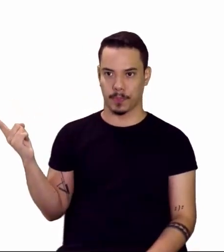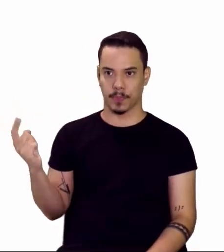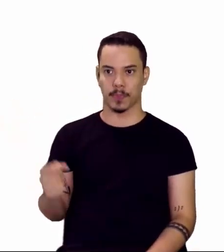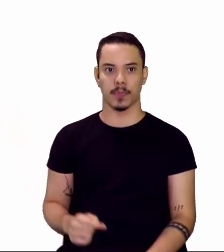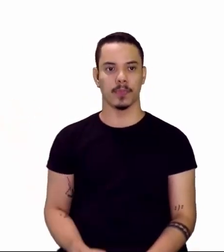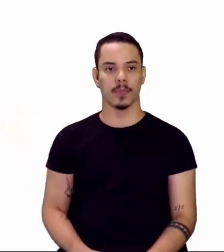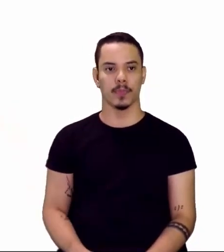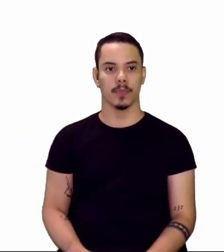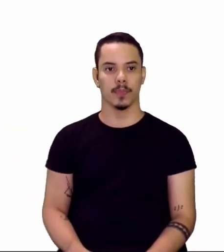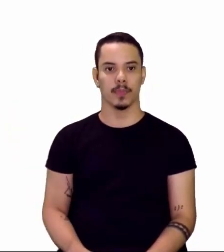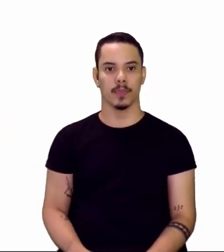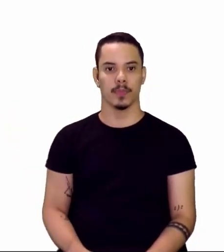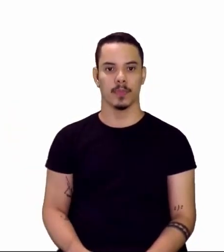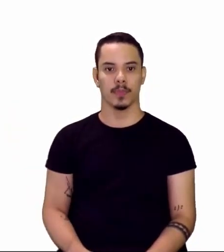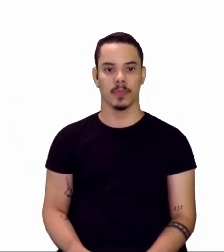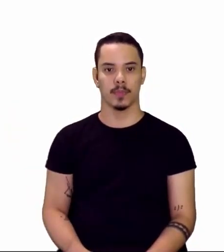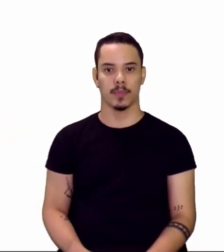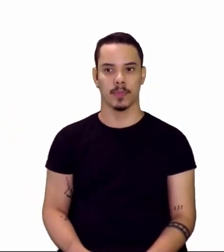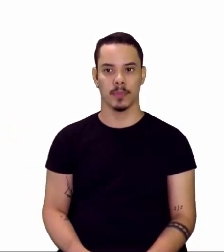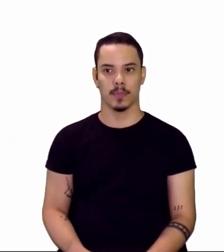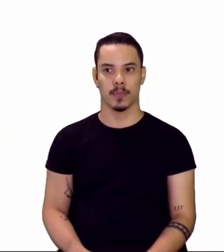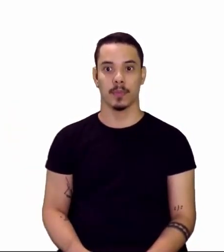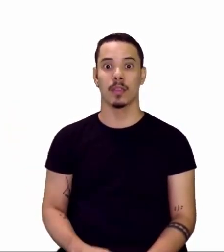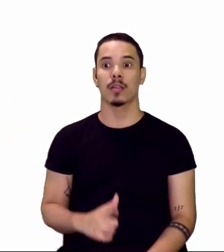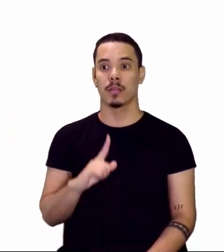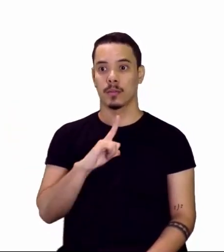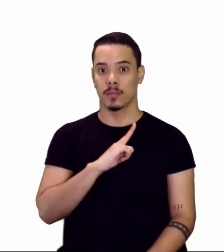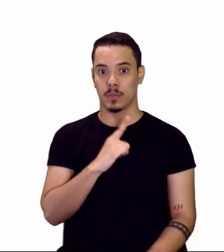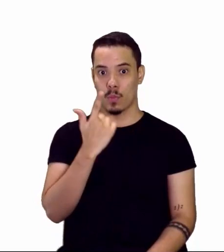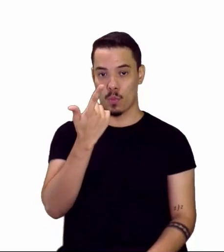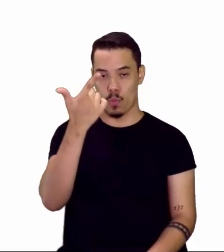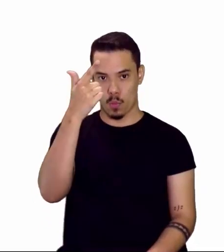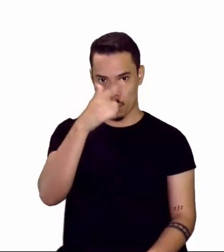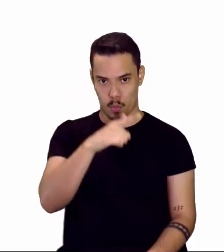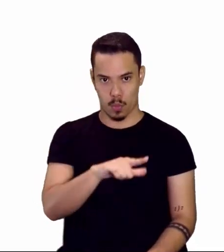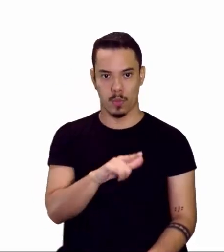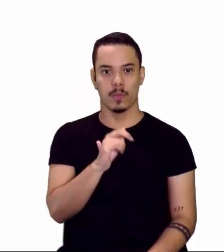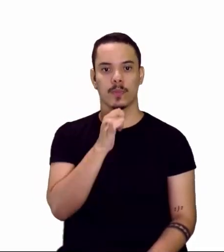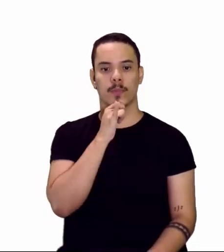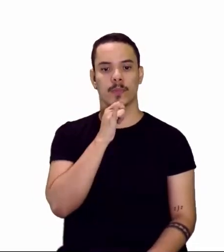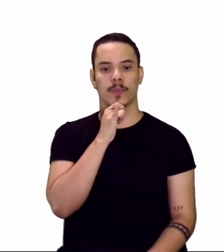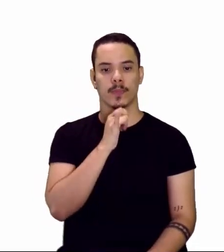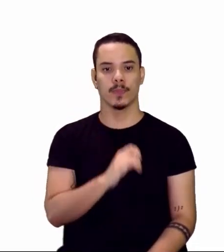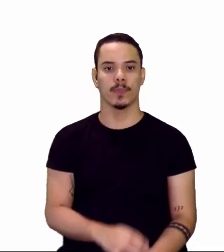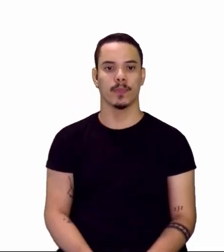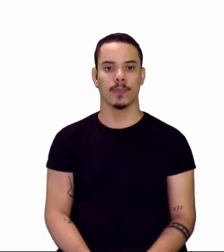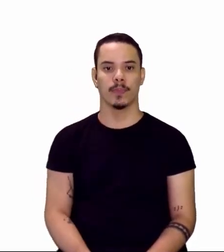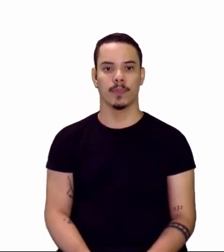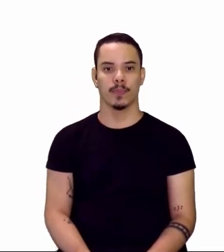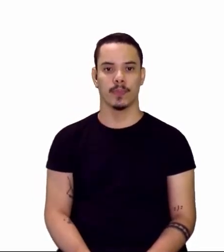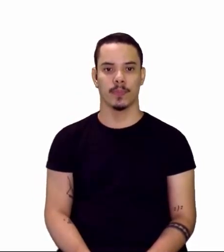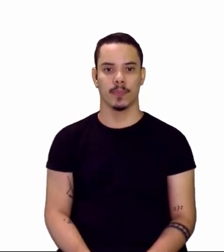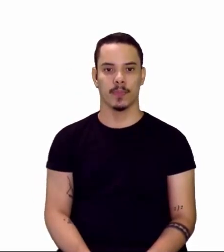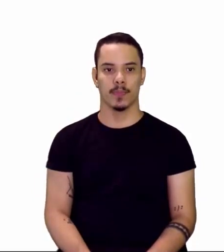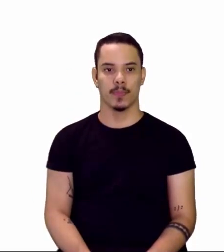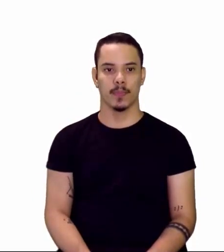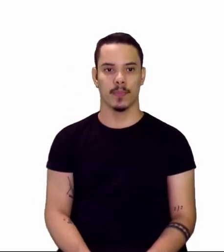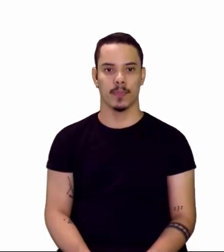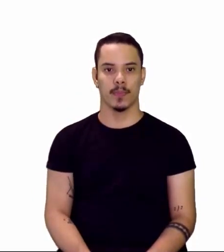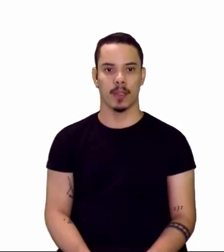joia? Na sequência, vamos partir para um outro aprender fazendo? Vamos